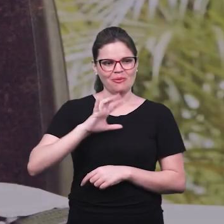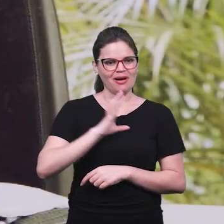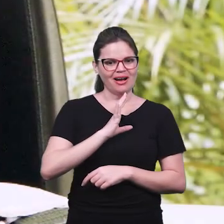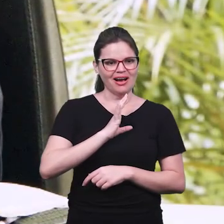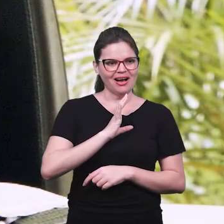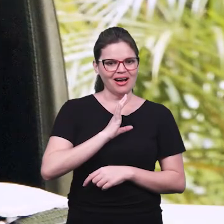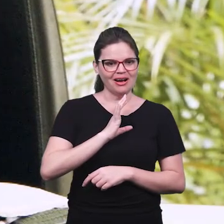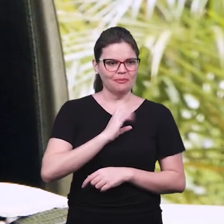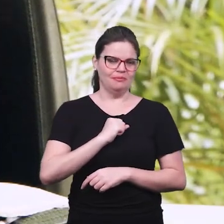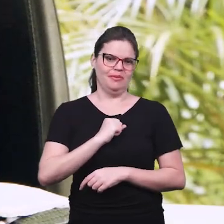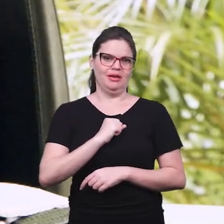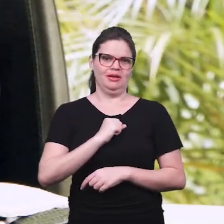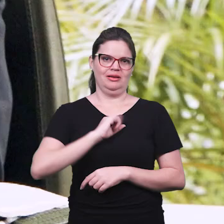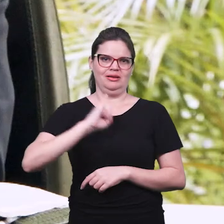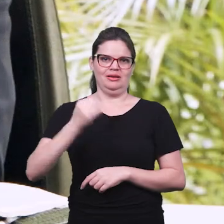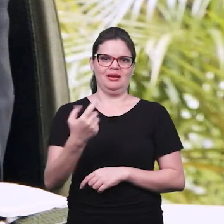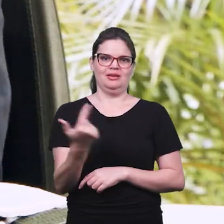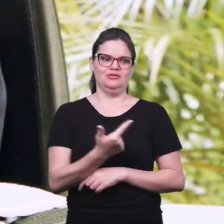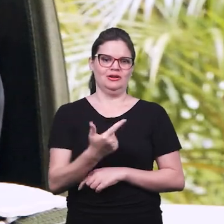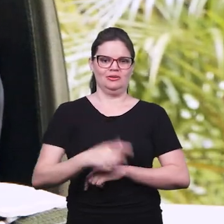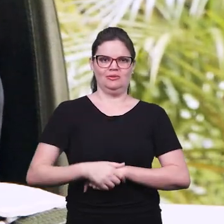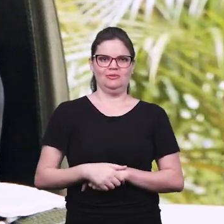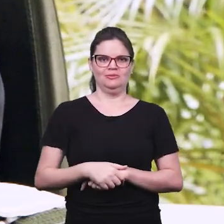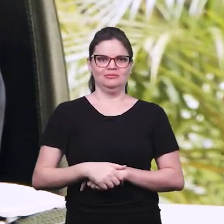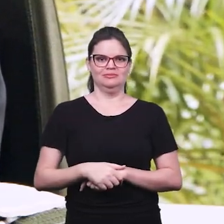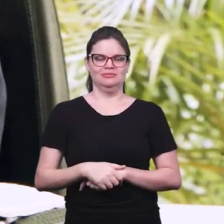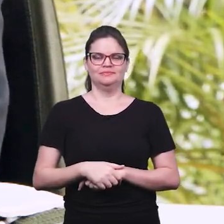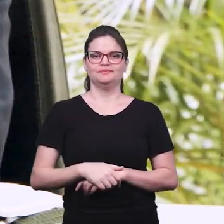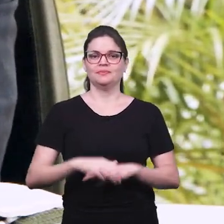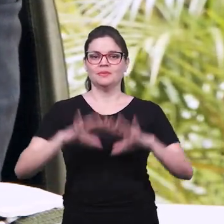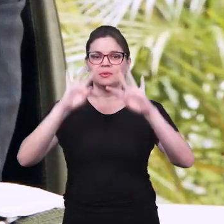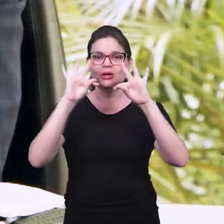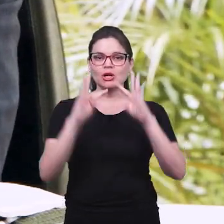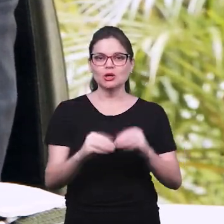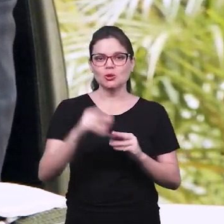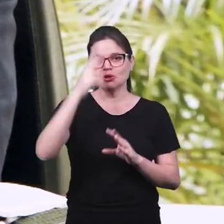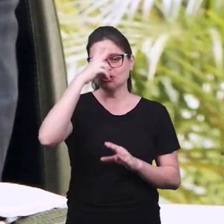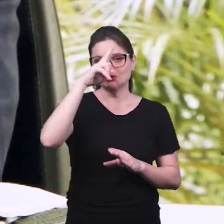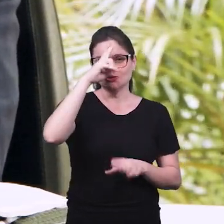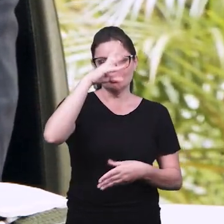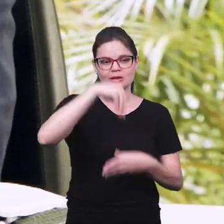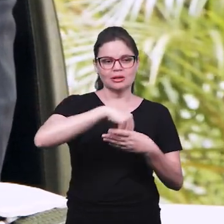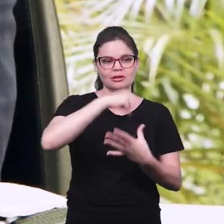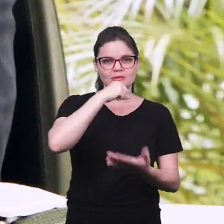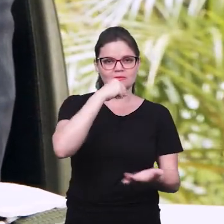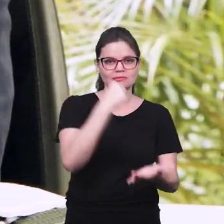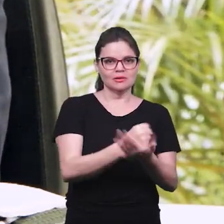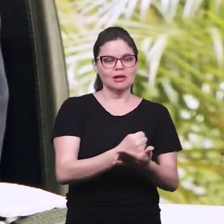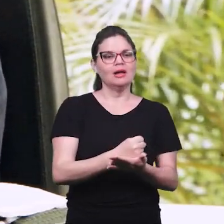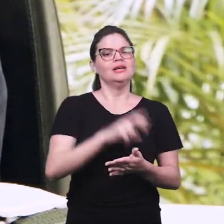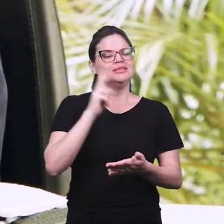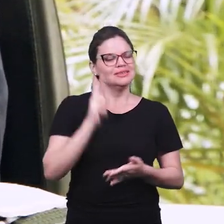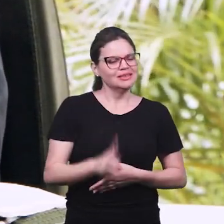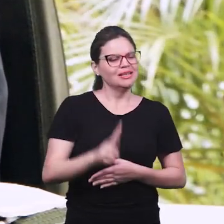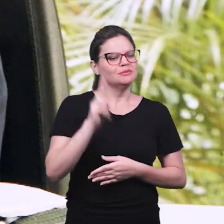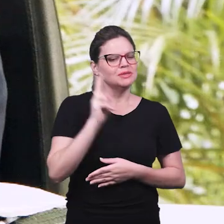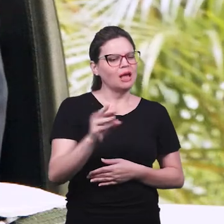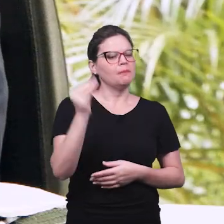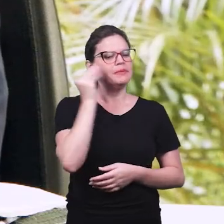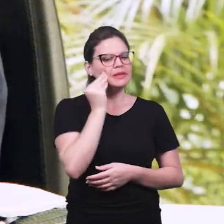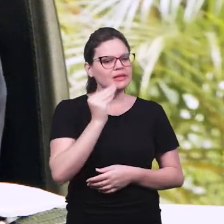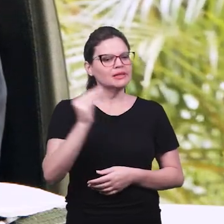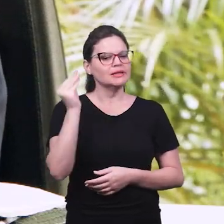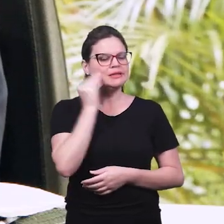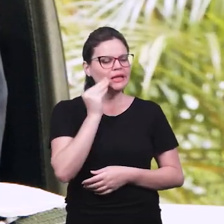Veja só, em toda a história do Velho Testamento, o Senhor sempre trabalhando com Israel, tentando que eles